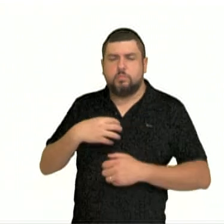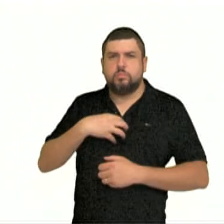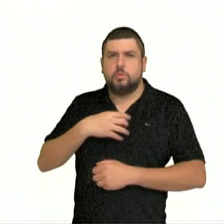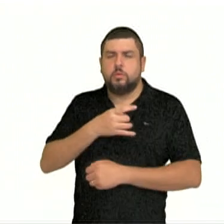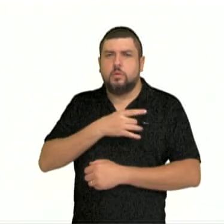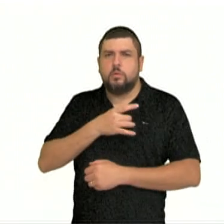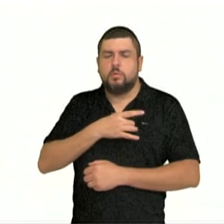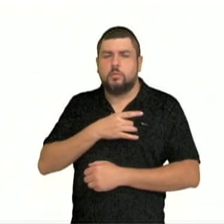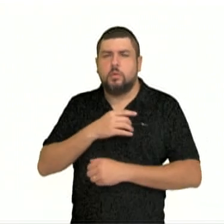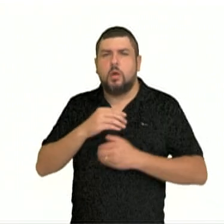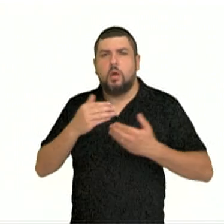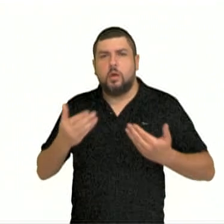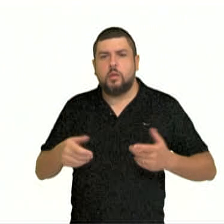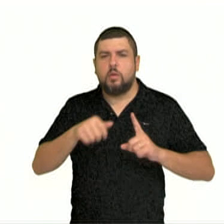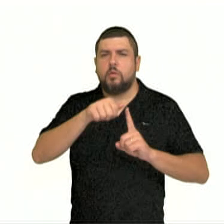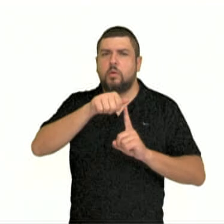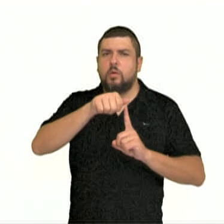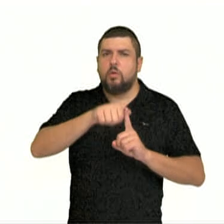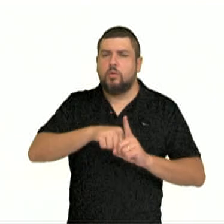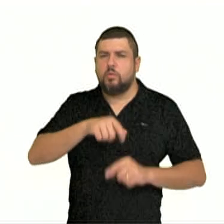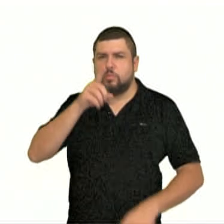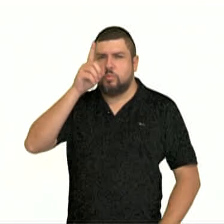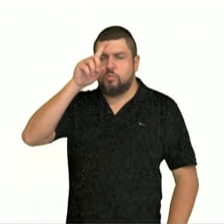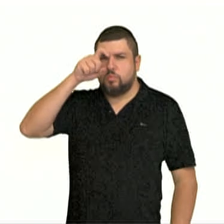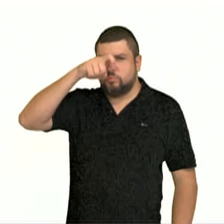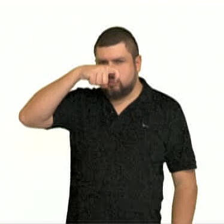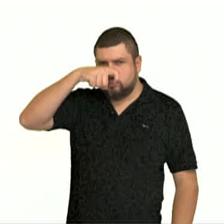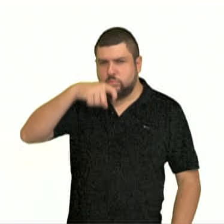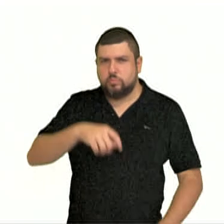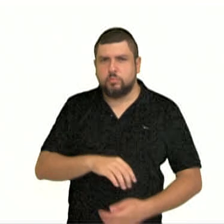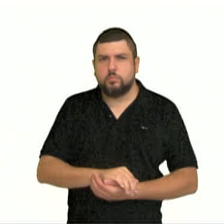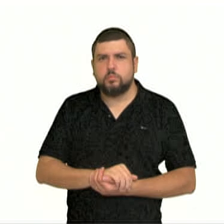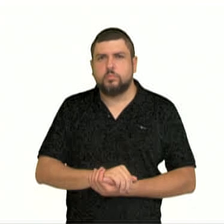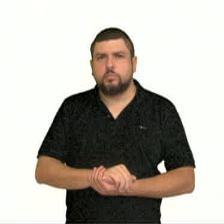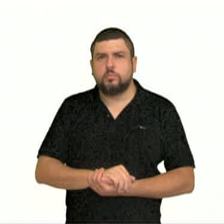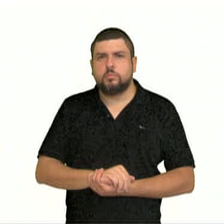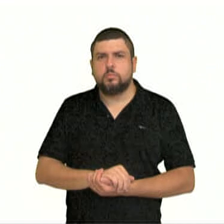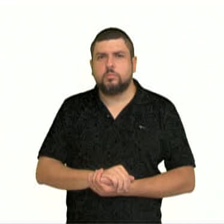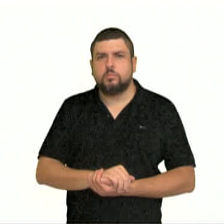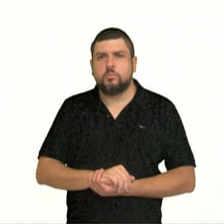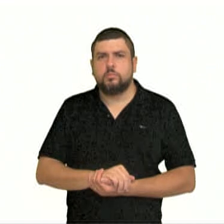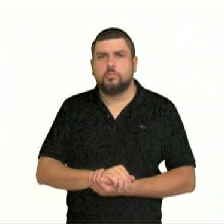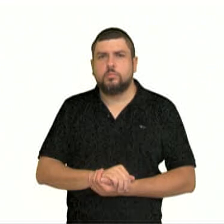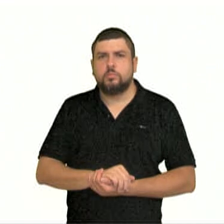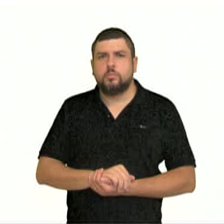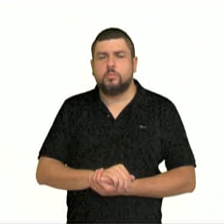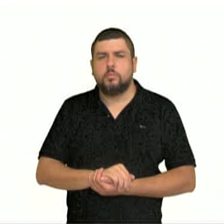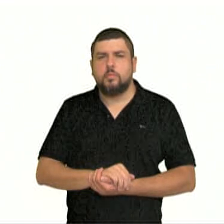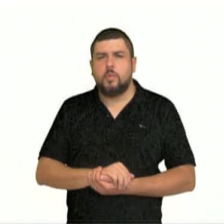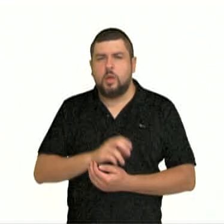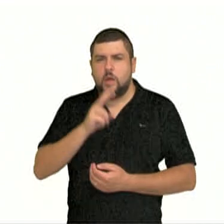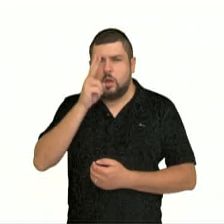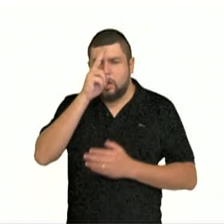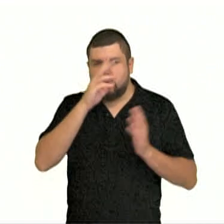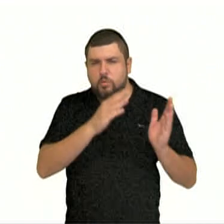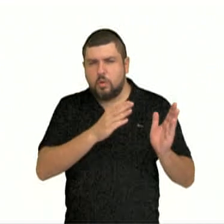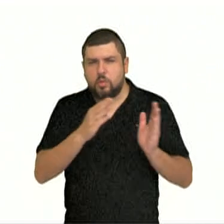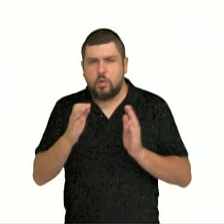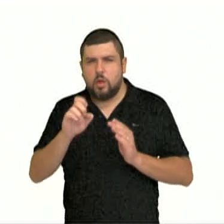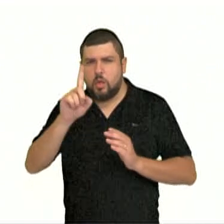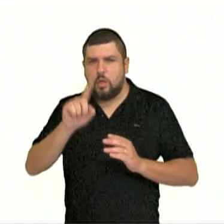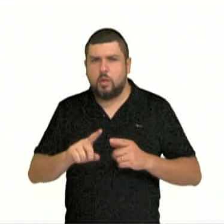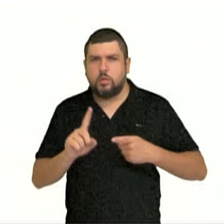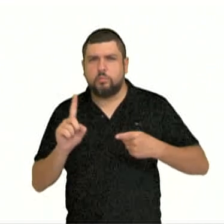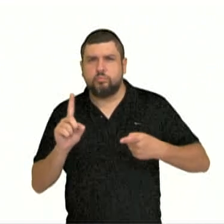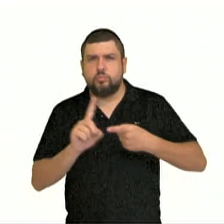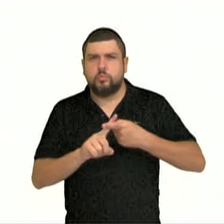mês do Halloween. Vamos ao que interessa. A história trata de uma vingança entre, aparentemente,